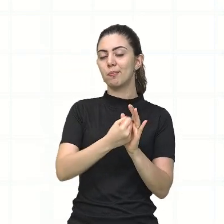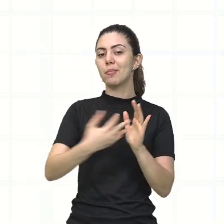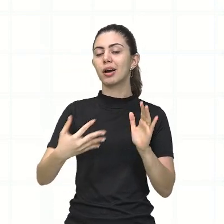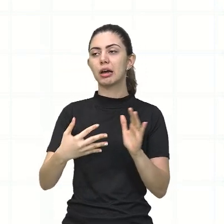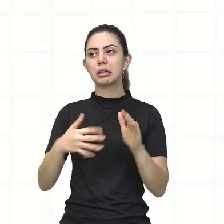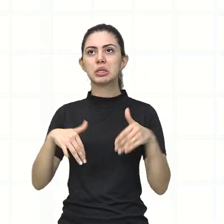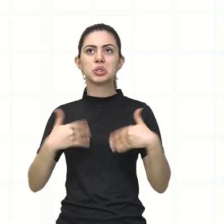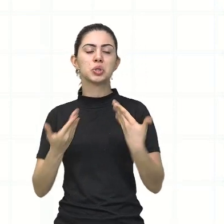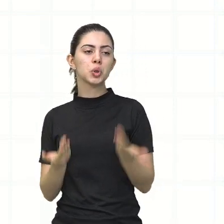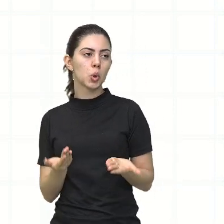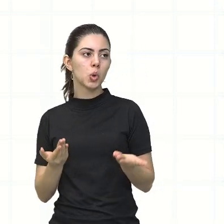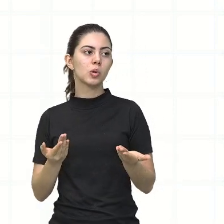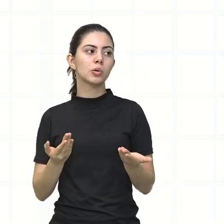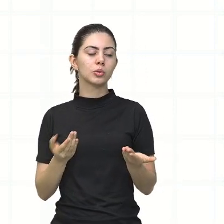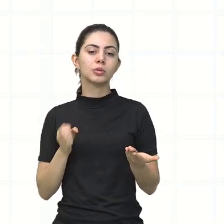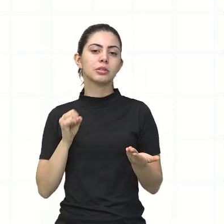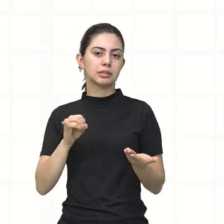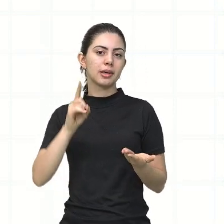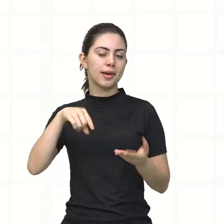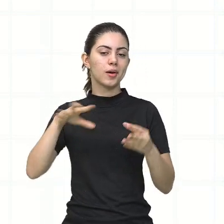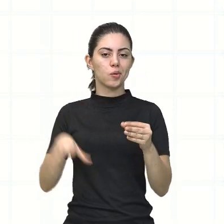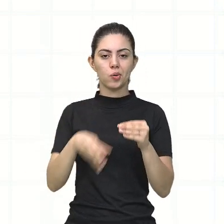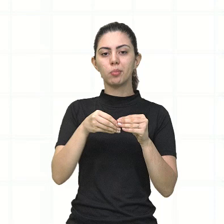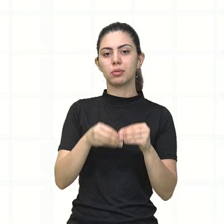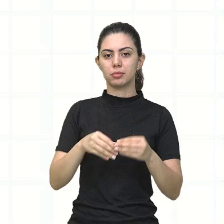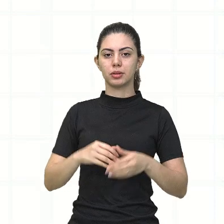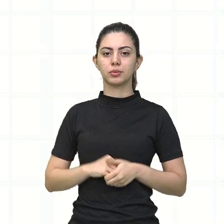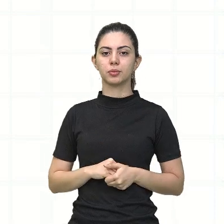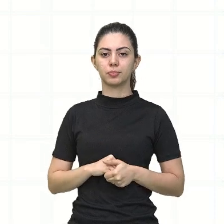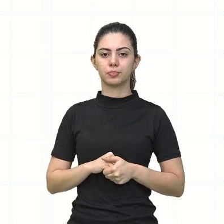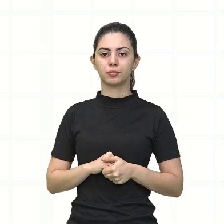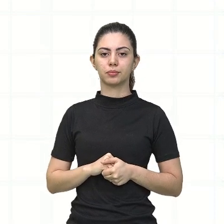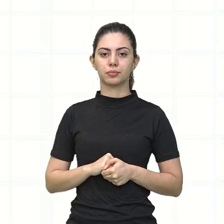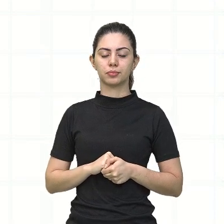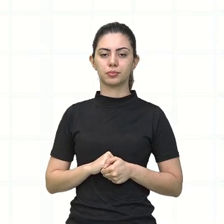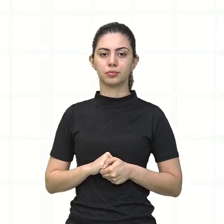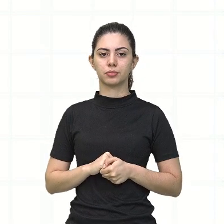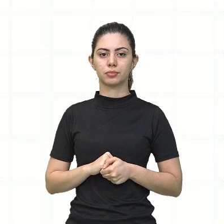se ela é o complemento a algo.